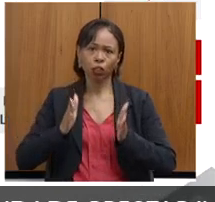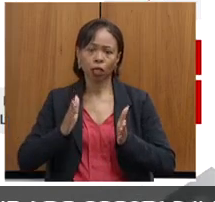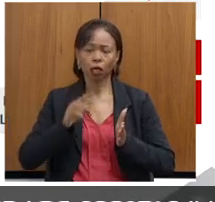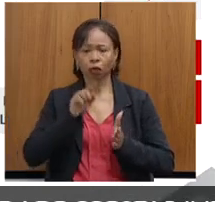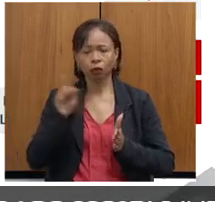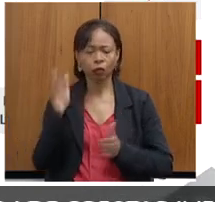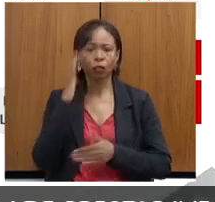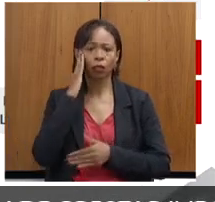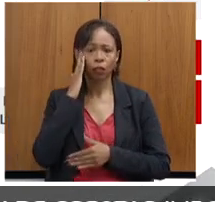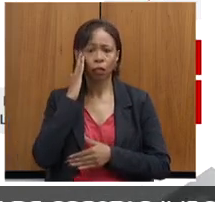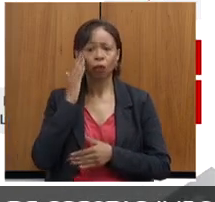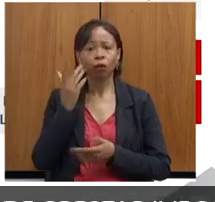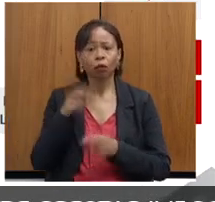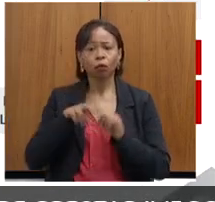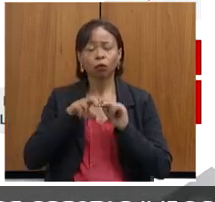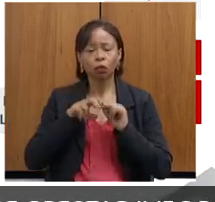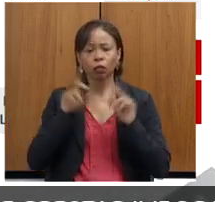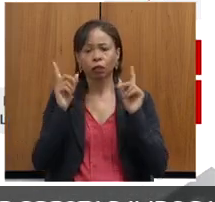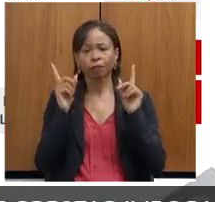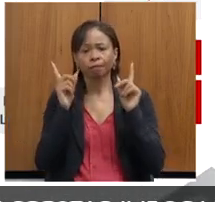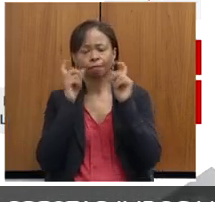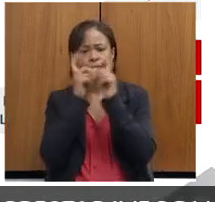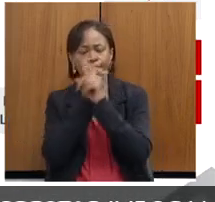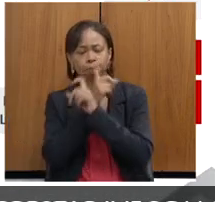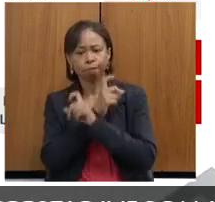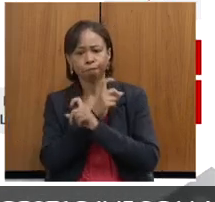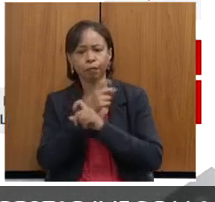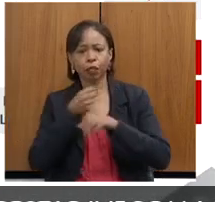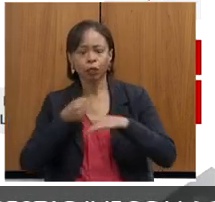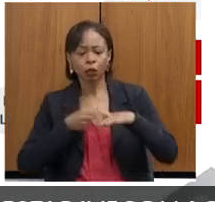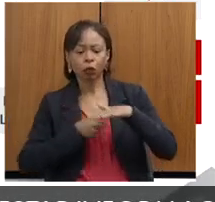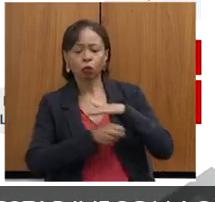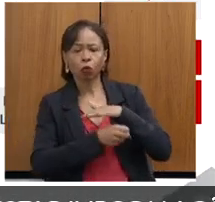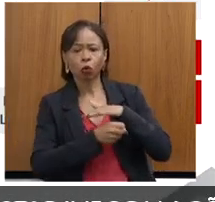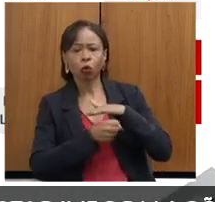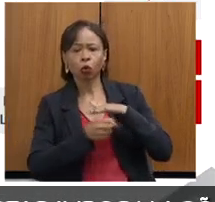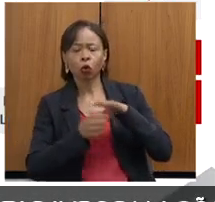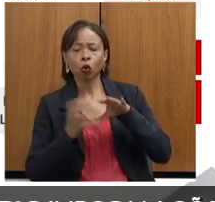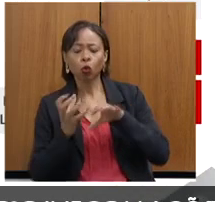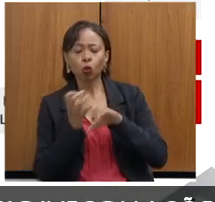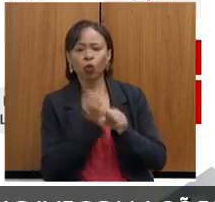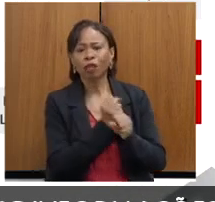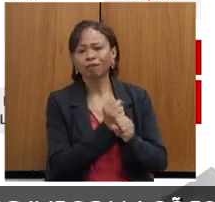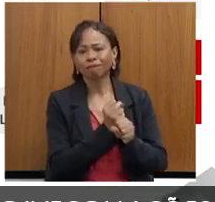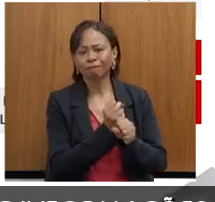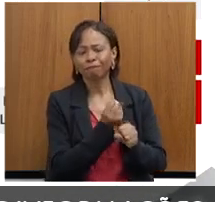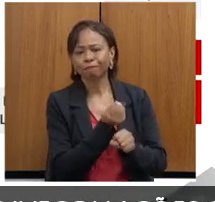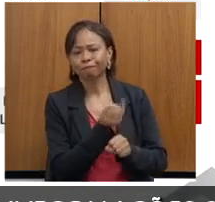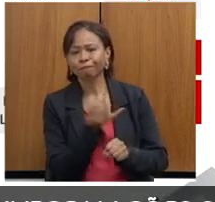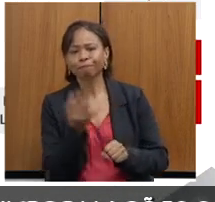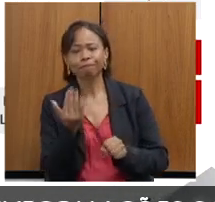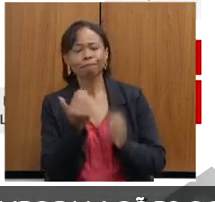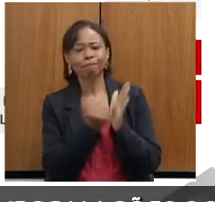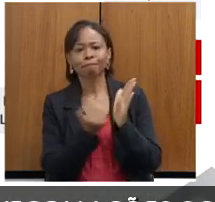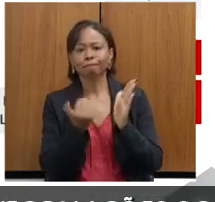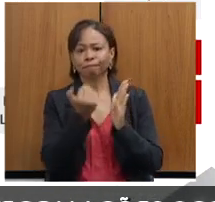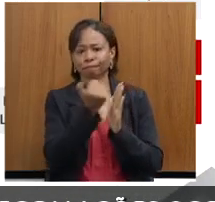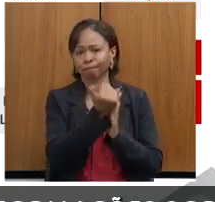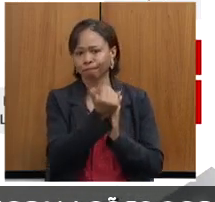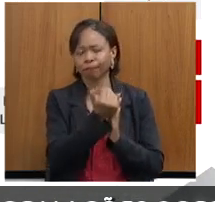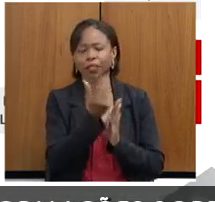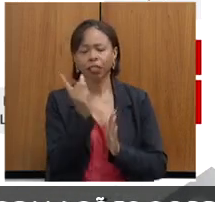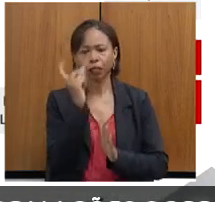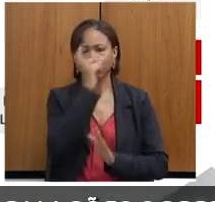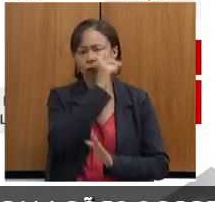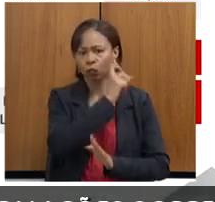todos sabem E isso tem dificultado cobrir né este o número maior né